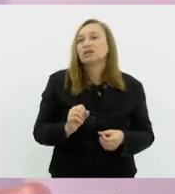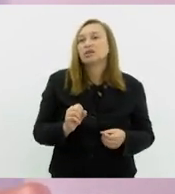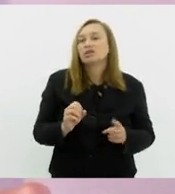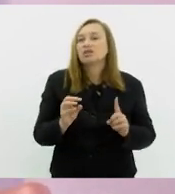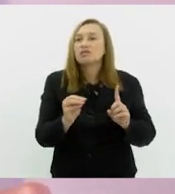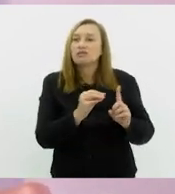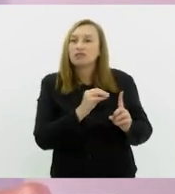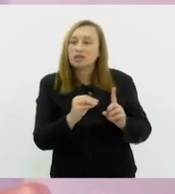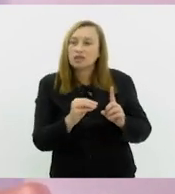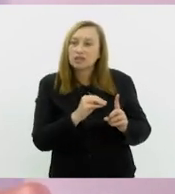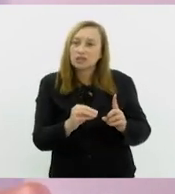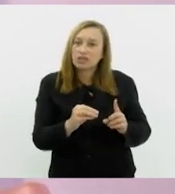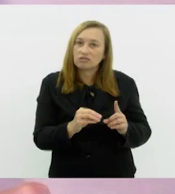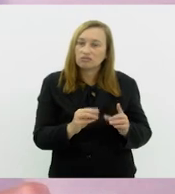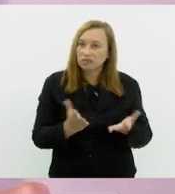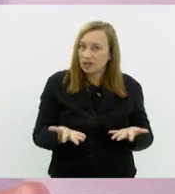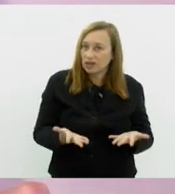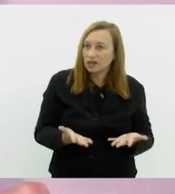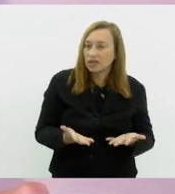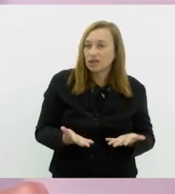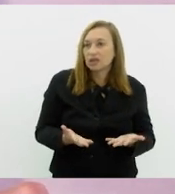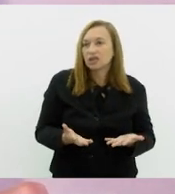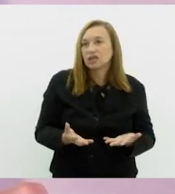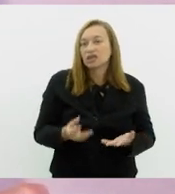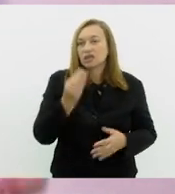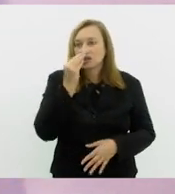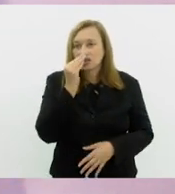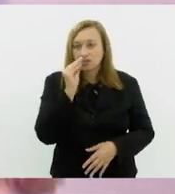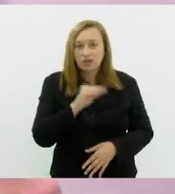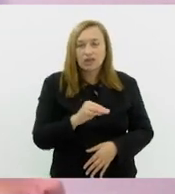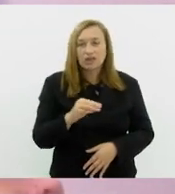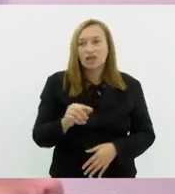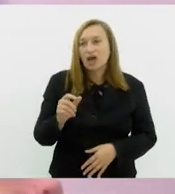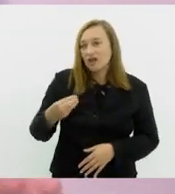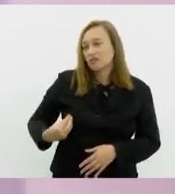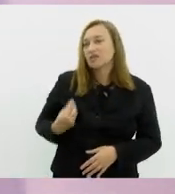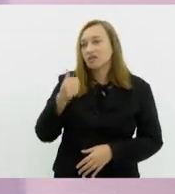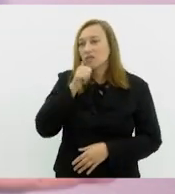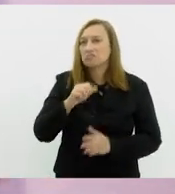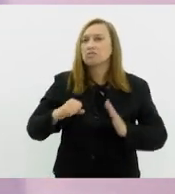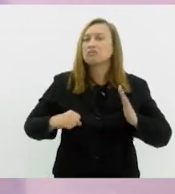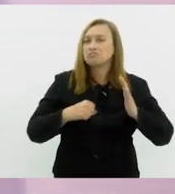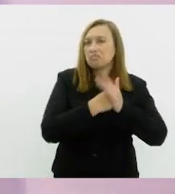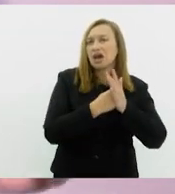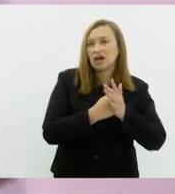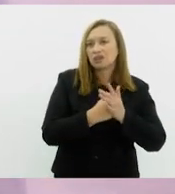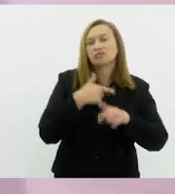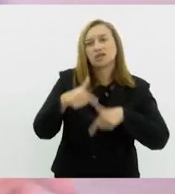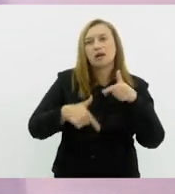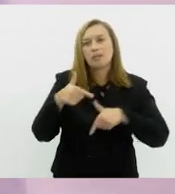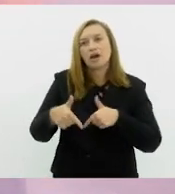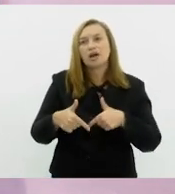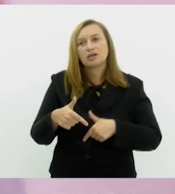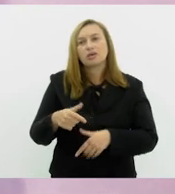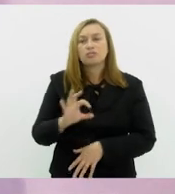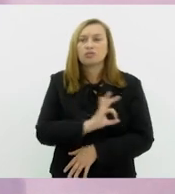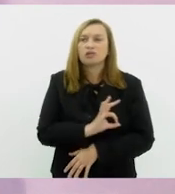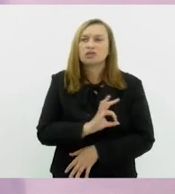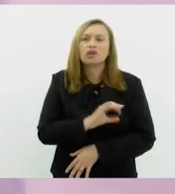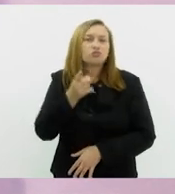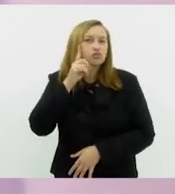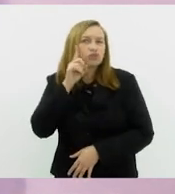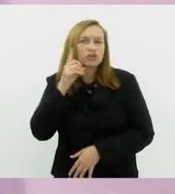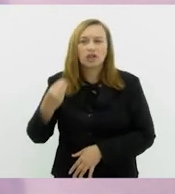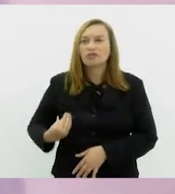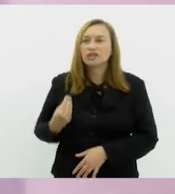fragilizar, desumaniza a vida dessas mulheres. Então, tem impacto operações policiais todos os dias dentro da favela na vida das